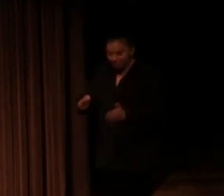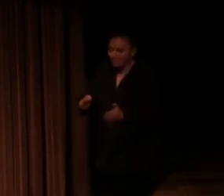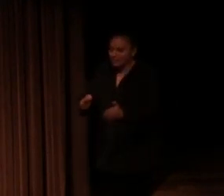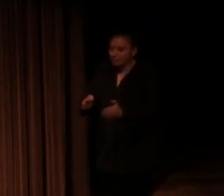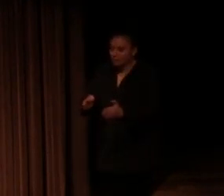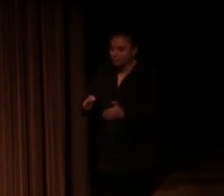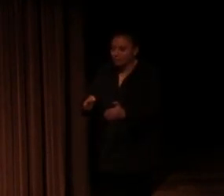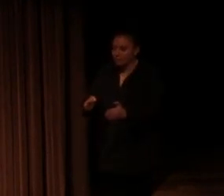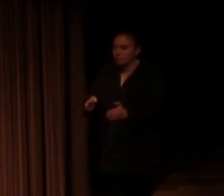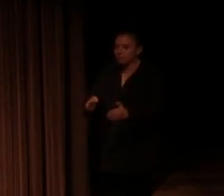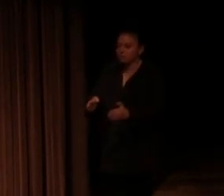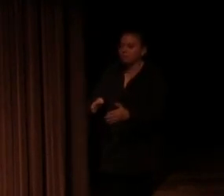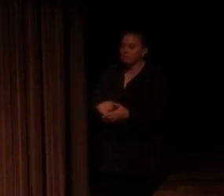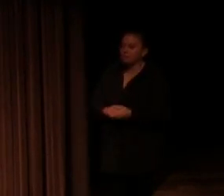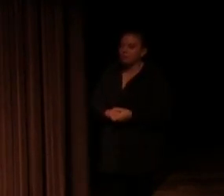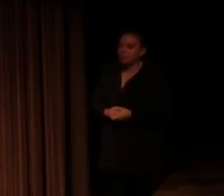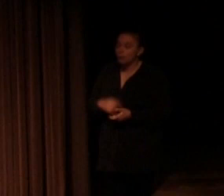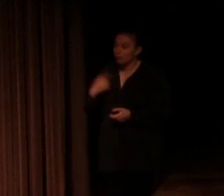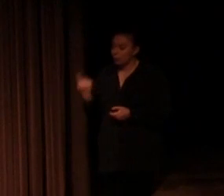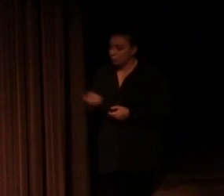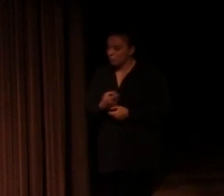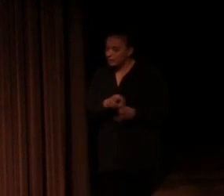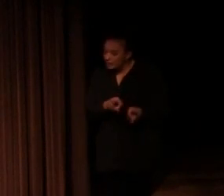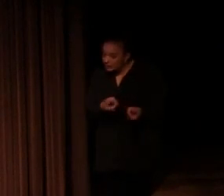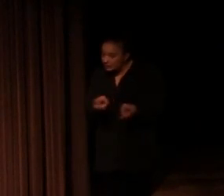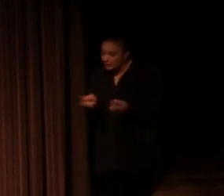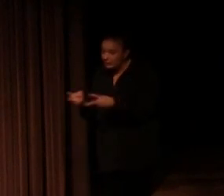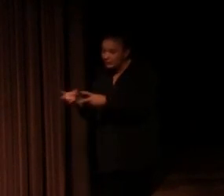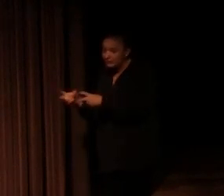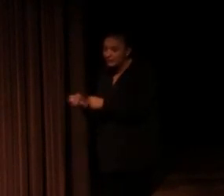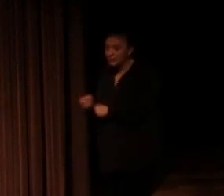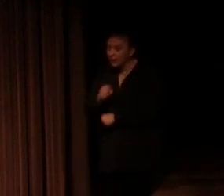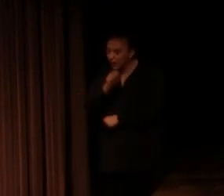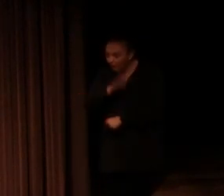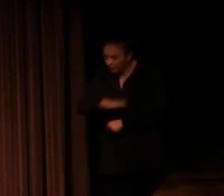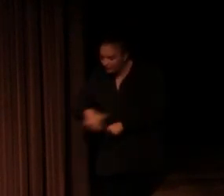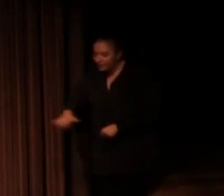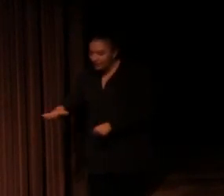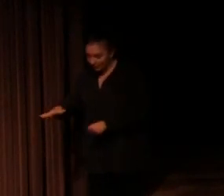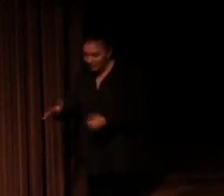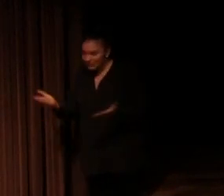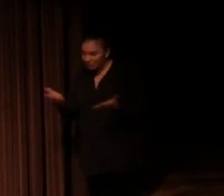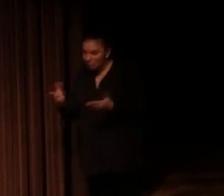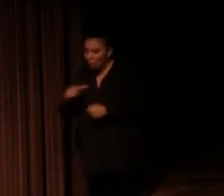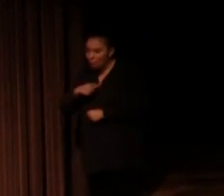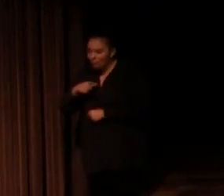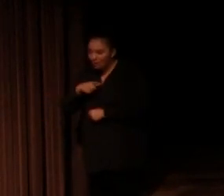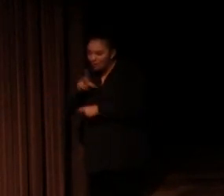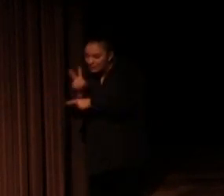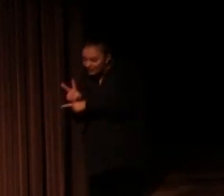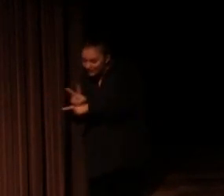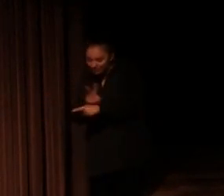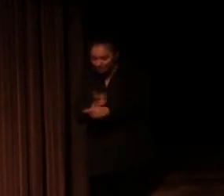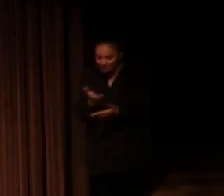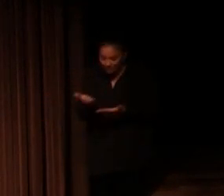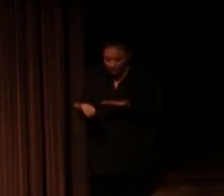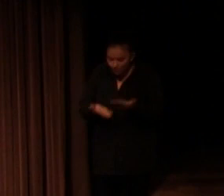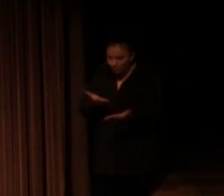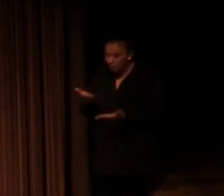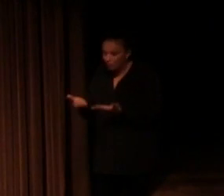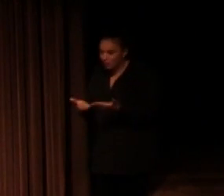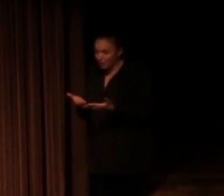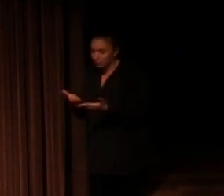certa forma estamos enxergando hoje elas estão sobre os nossos olhares e cuidados só colocar pra dentro